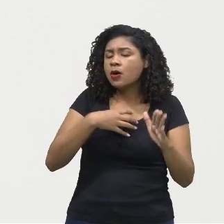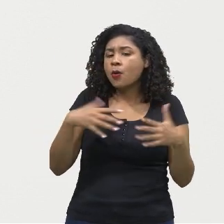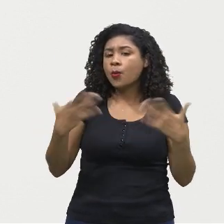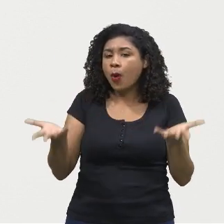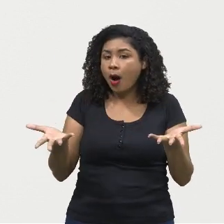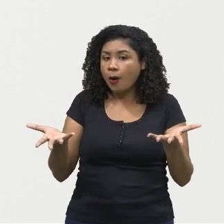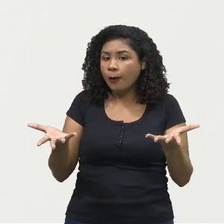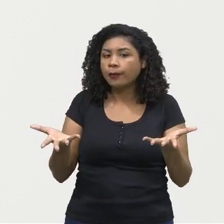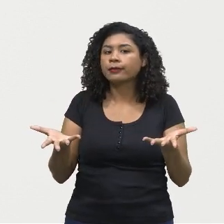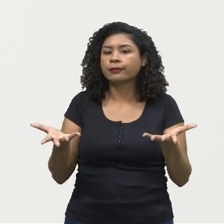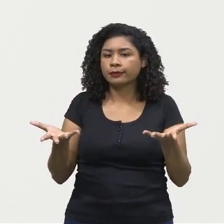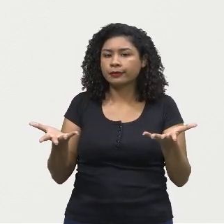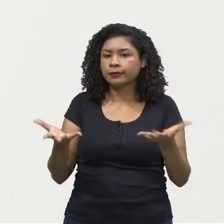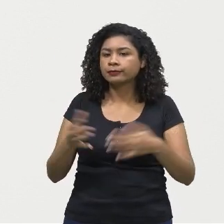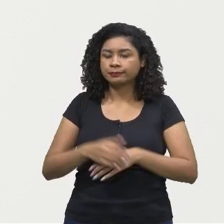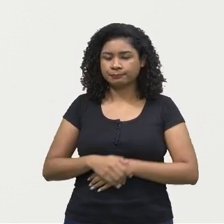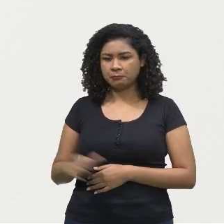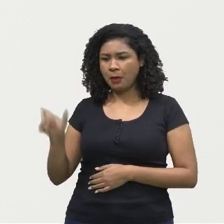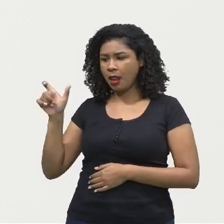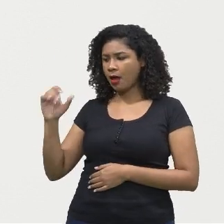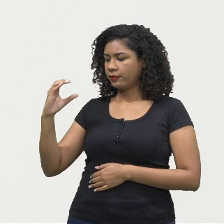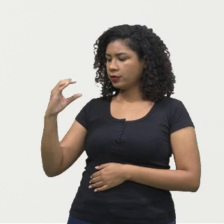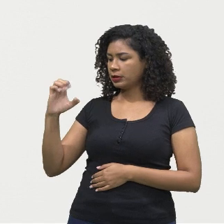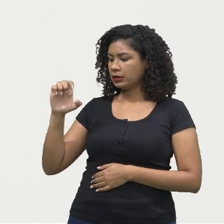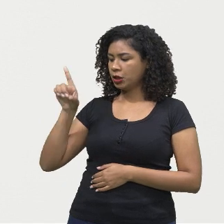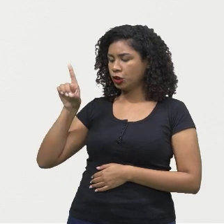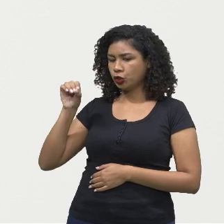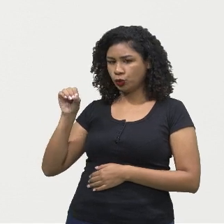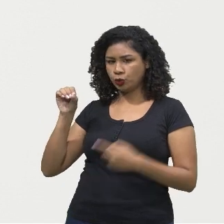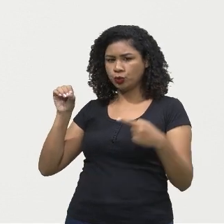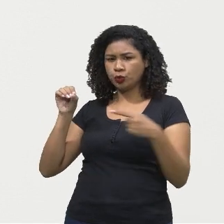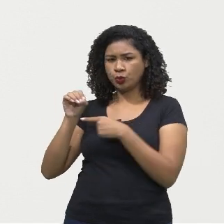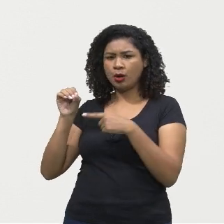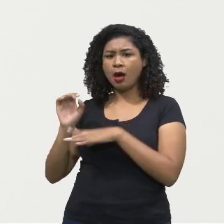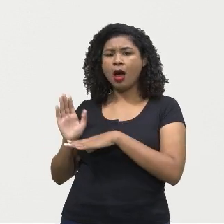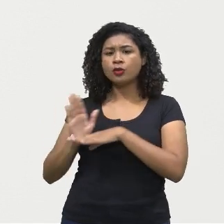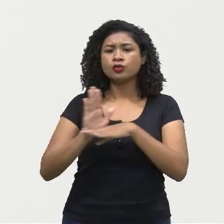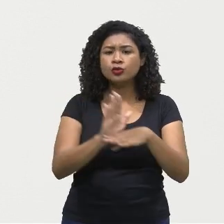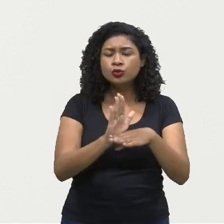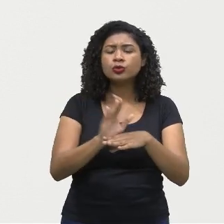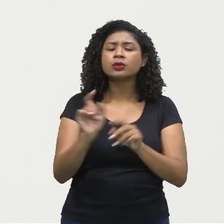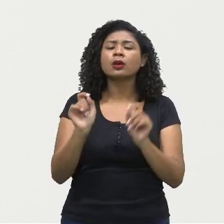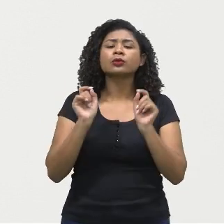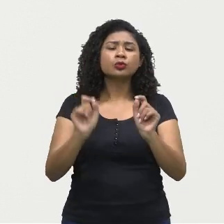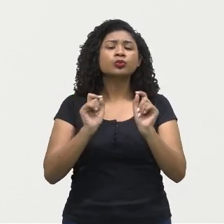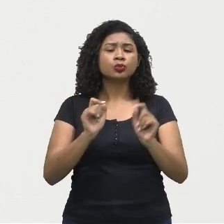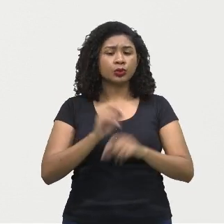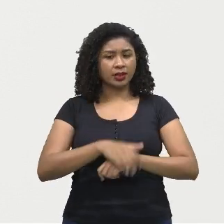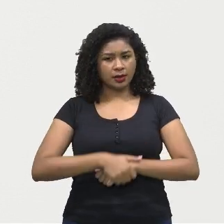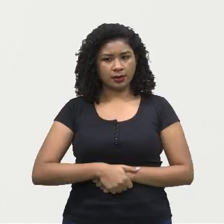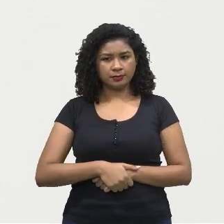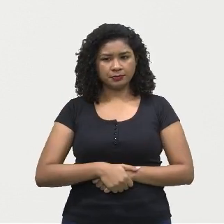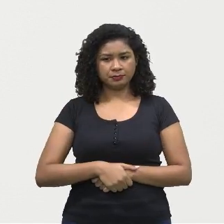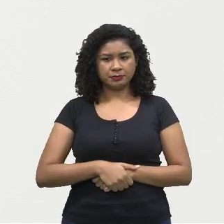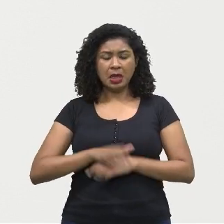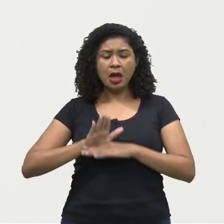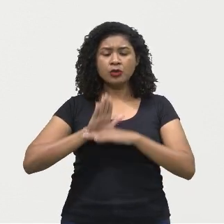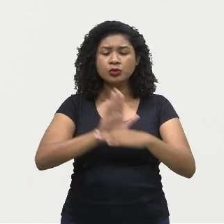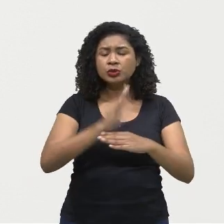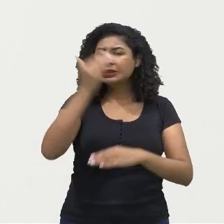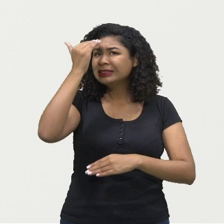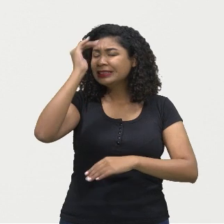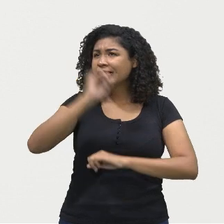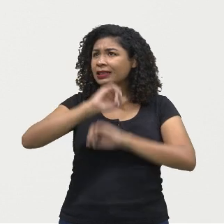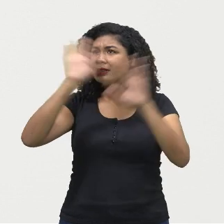relação que o advérbio cedo ajuda a estabelecer? Ou seja, Essa palavra cedo, ela estabelece